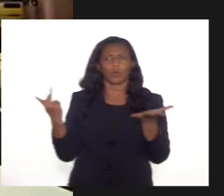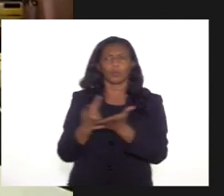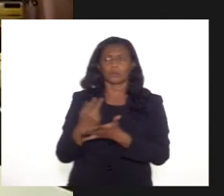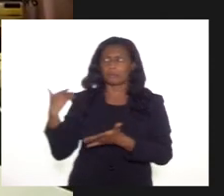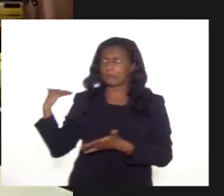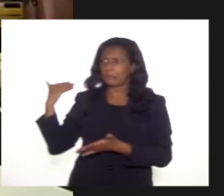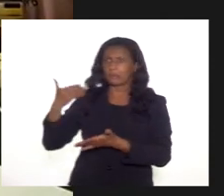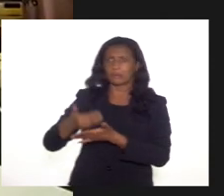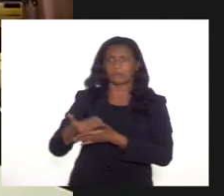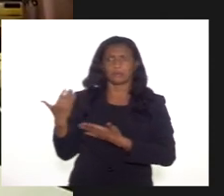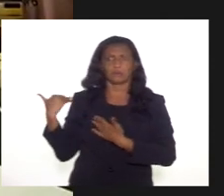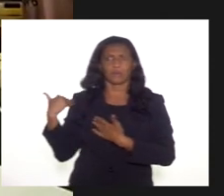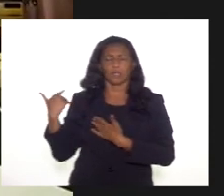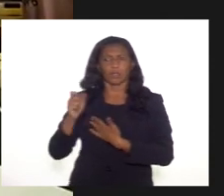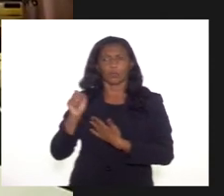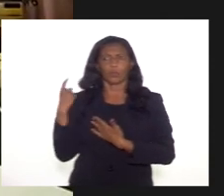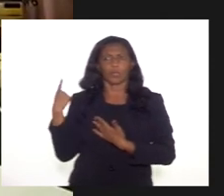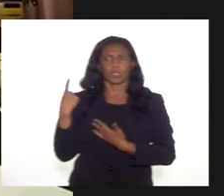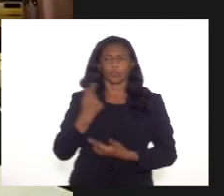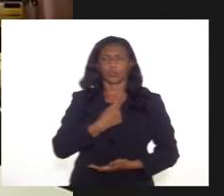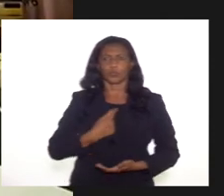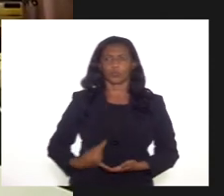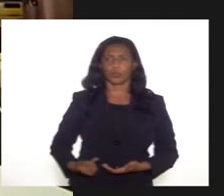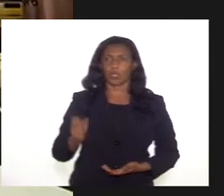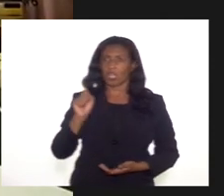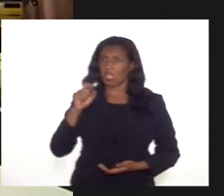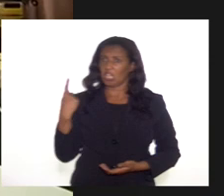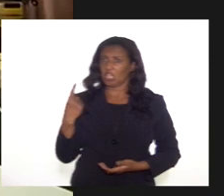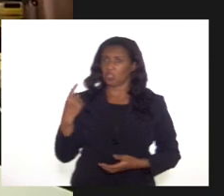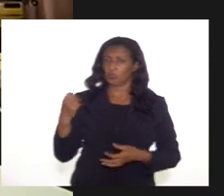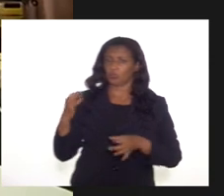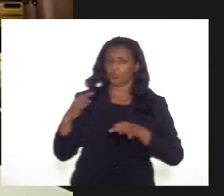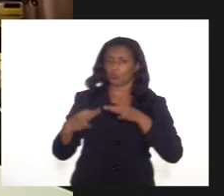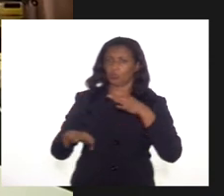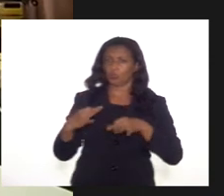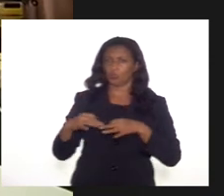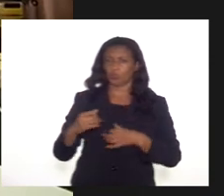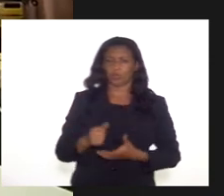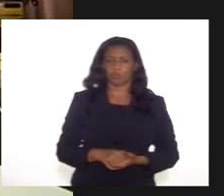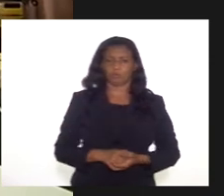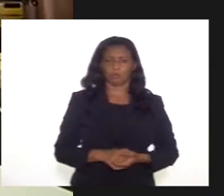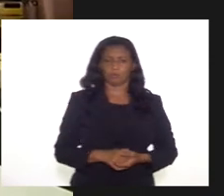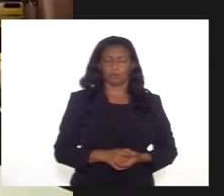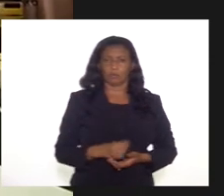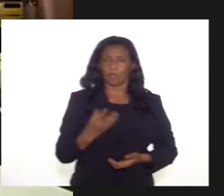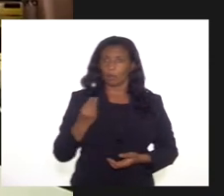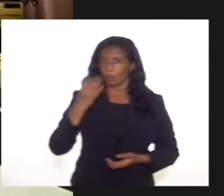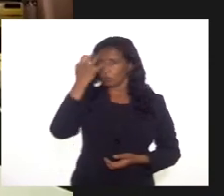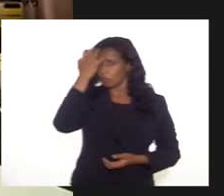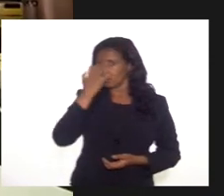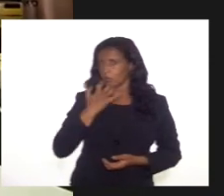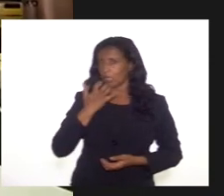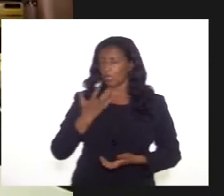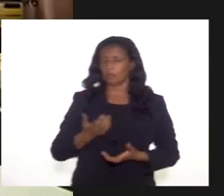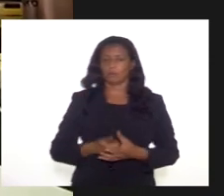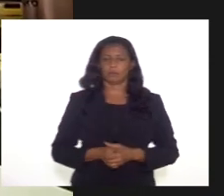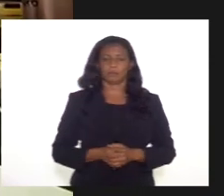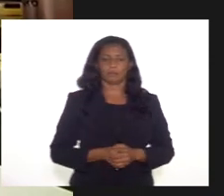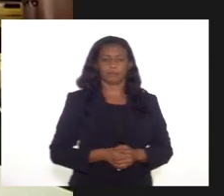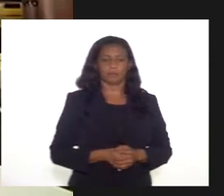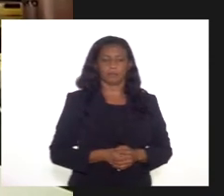acontecer com o ex-governador ex-juiz Wilson Witt seu. Então, isso é muito sério. Precisamos